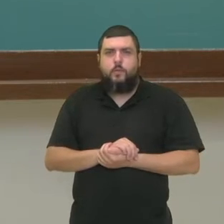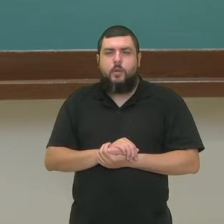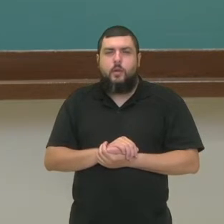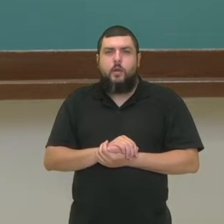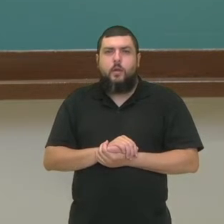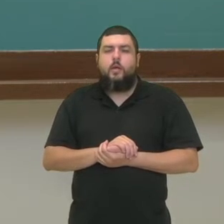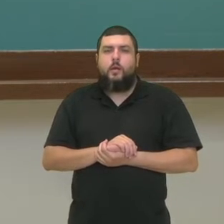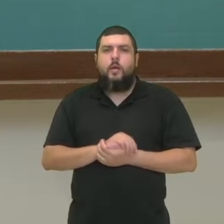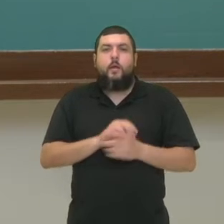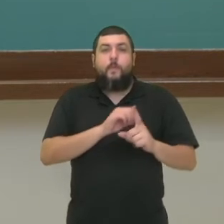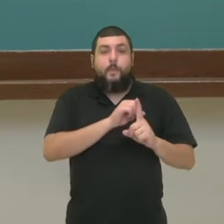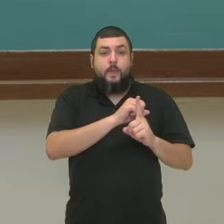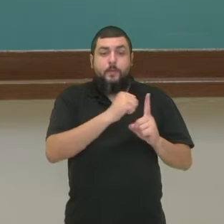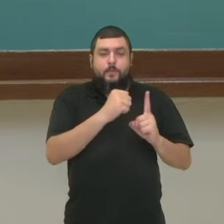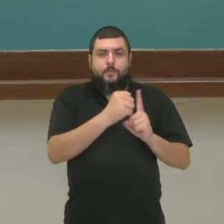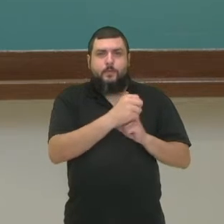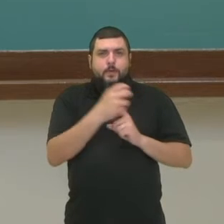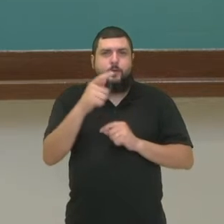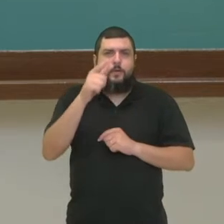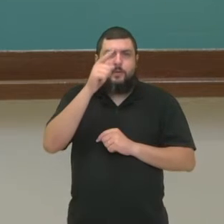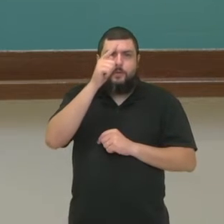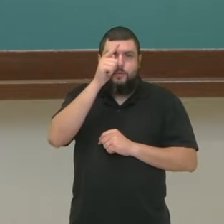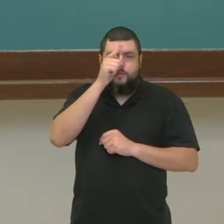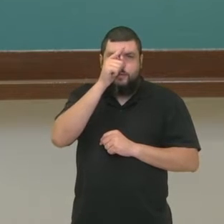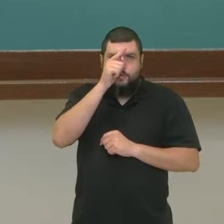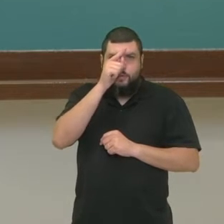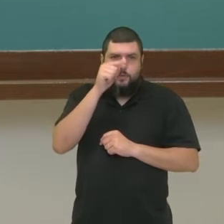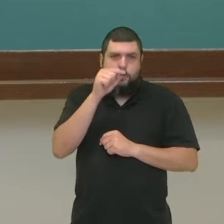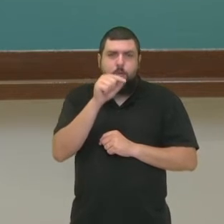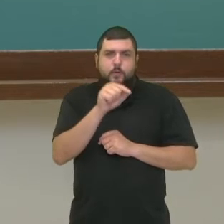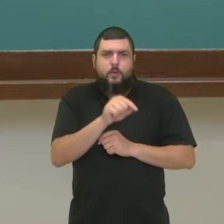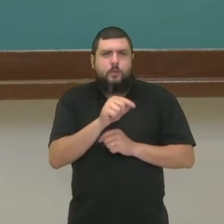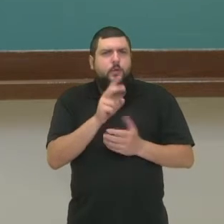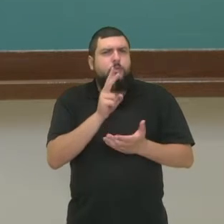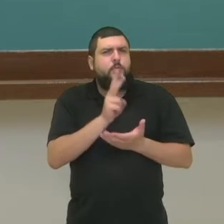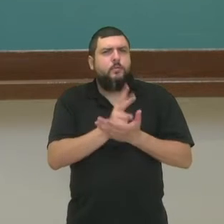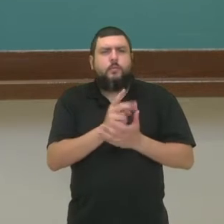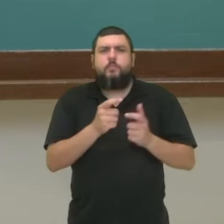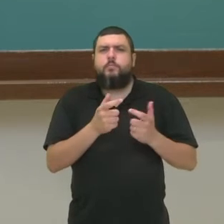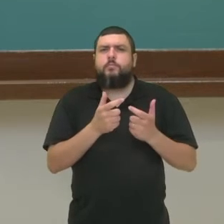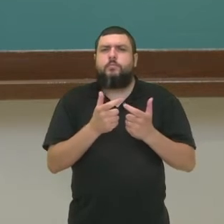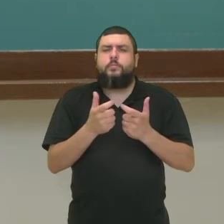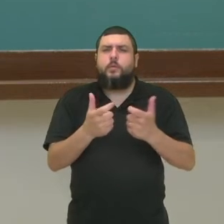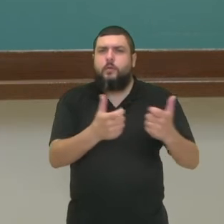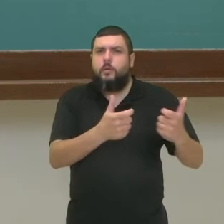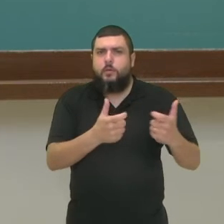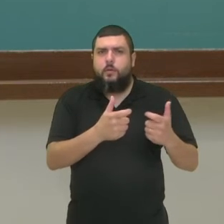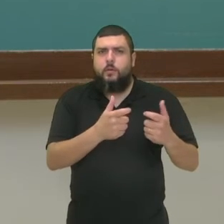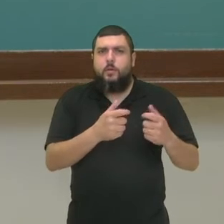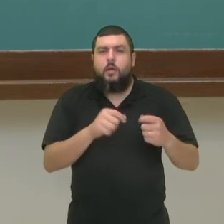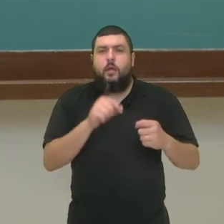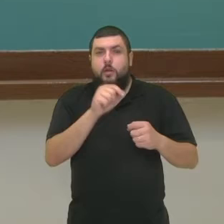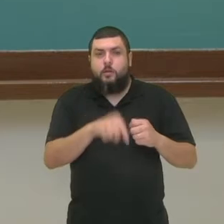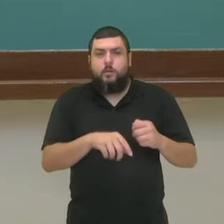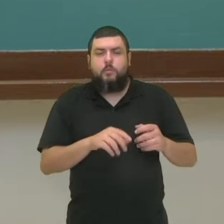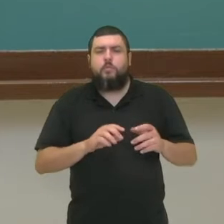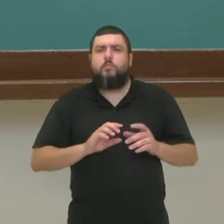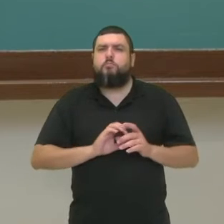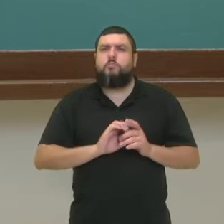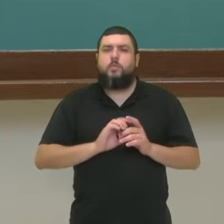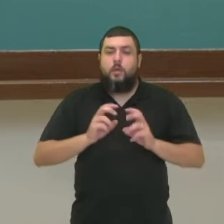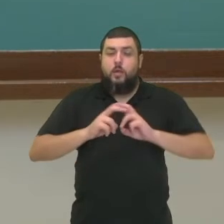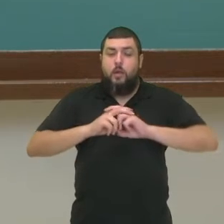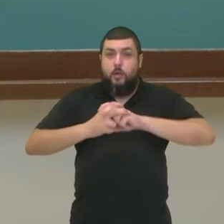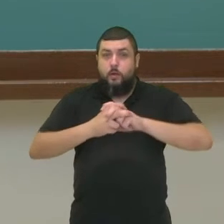sociedade grega, àquela cultura grega em constante guerra, e era uma luta que permitia tudo, inclusive o